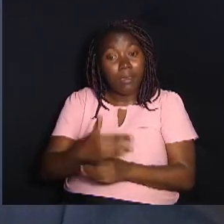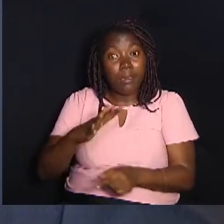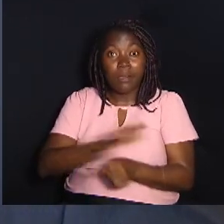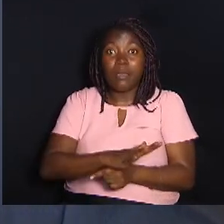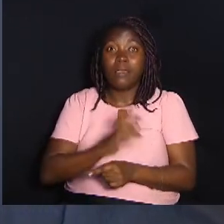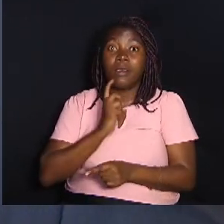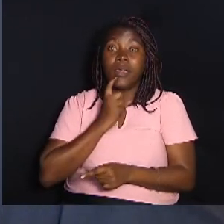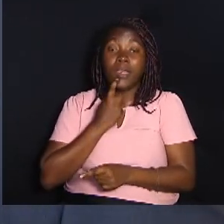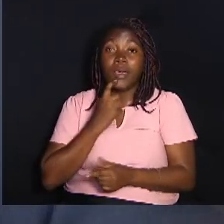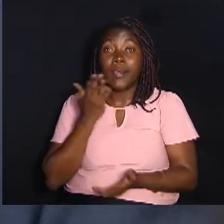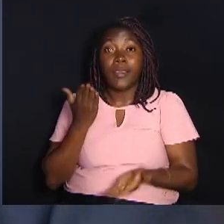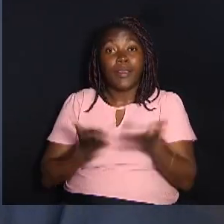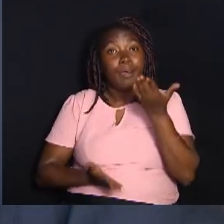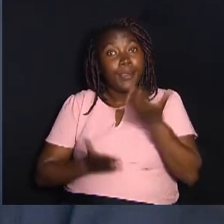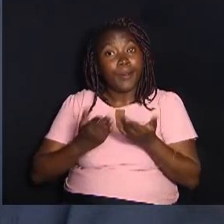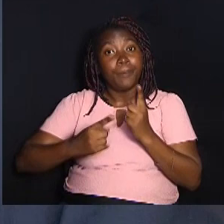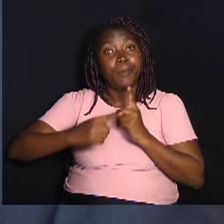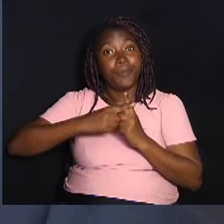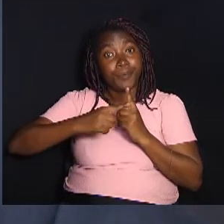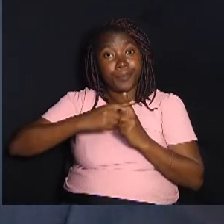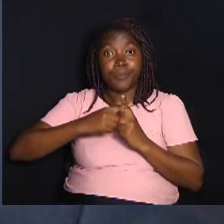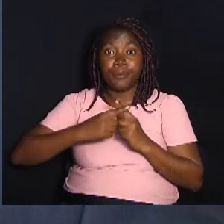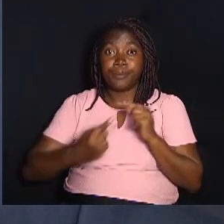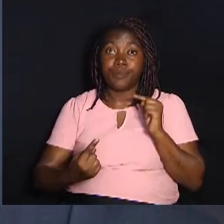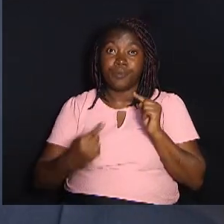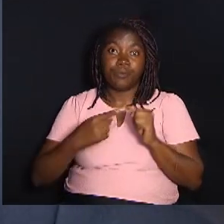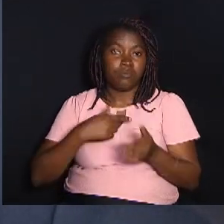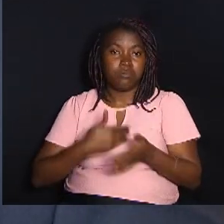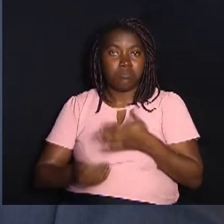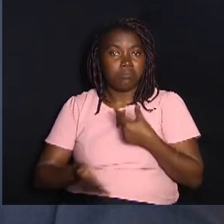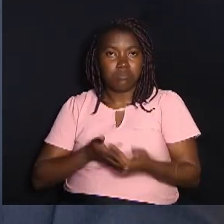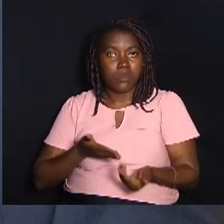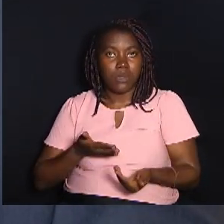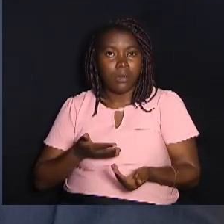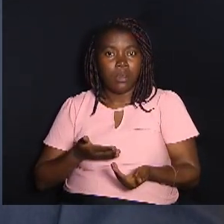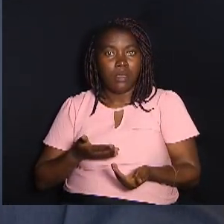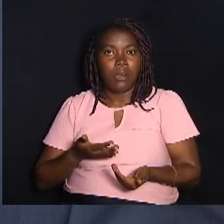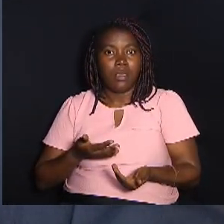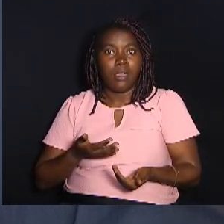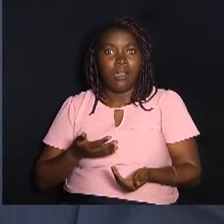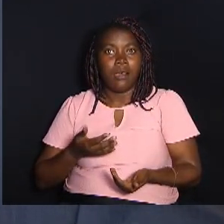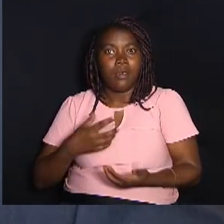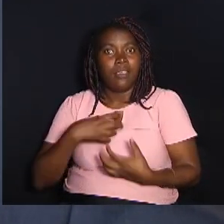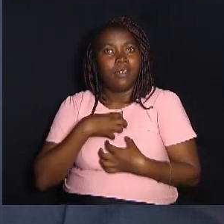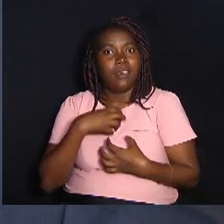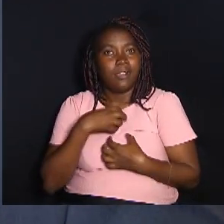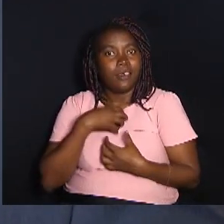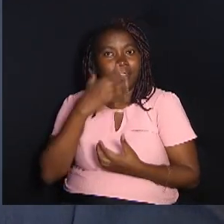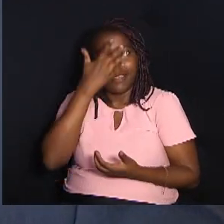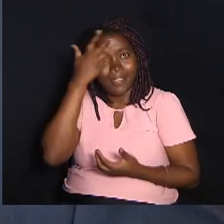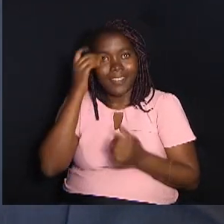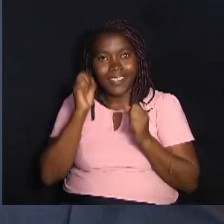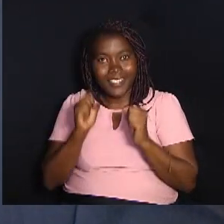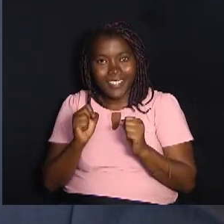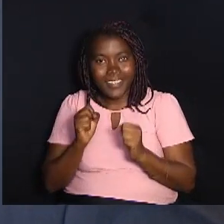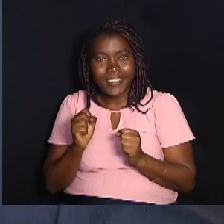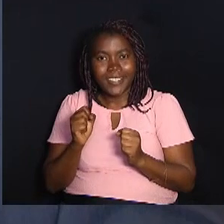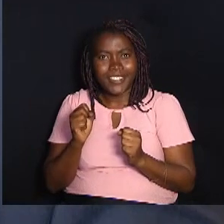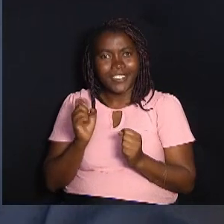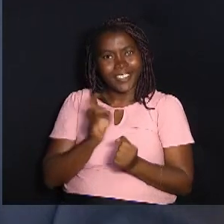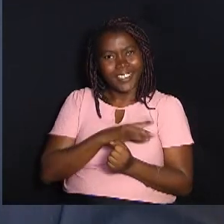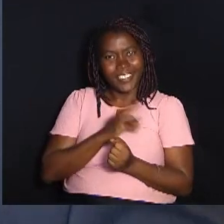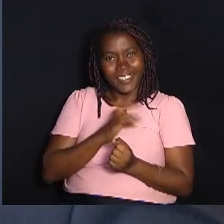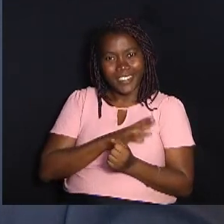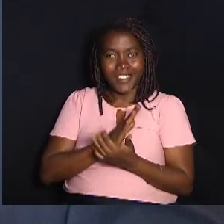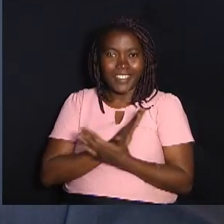pela cidade de Campinas eh o balanço é positivo nesse sentido né independente da da sensação que as pessoas podem